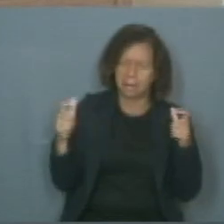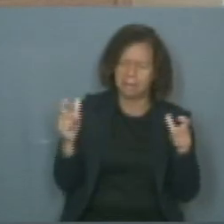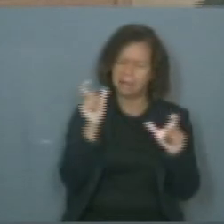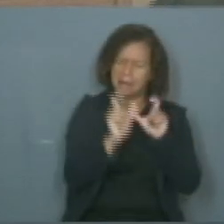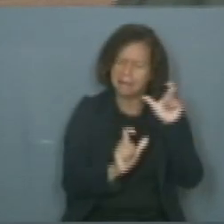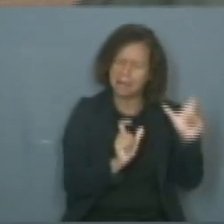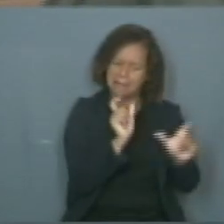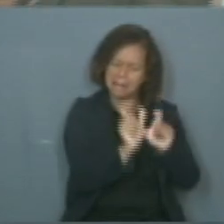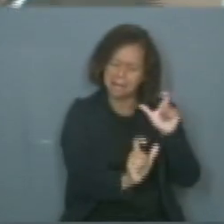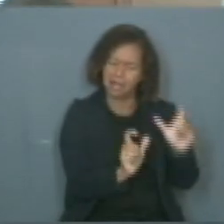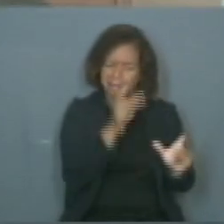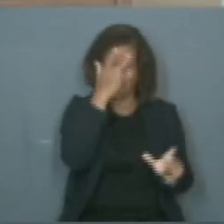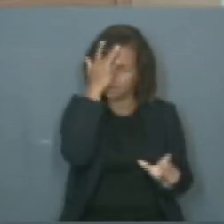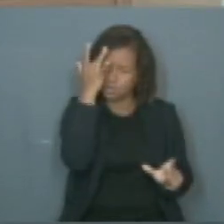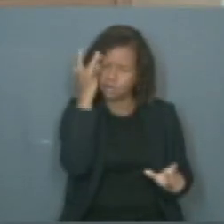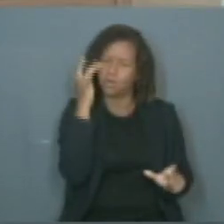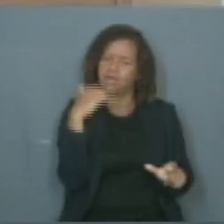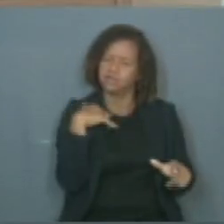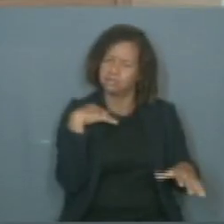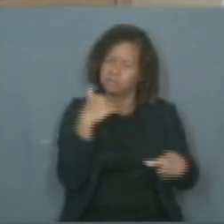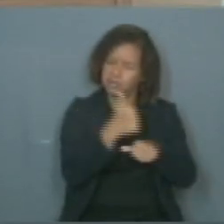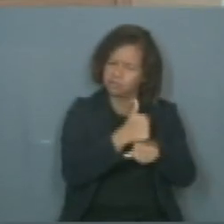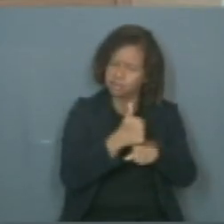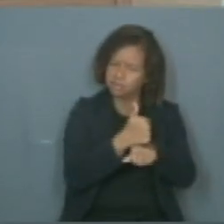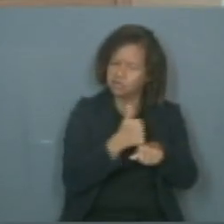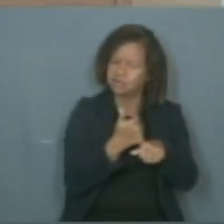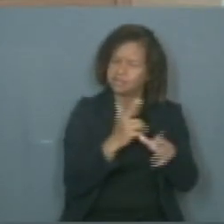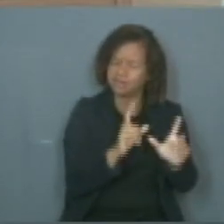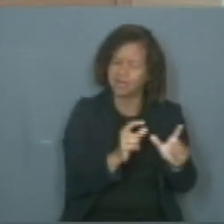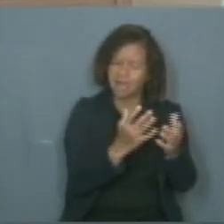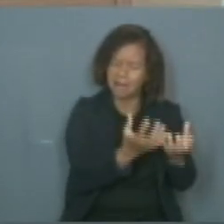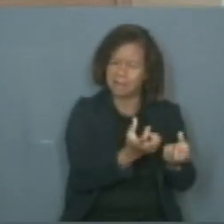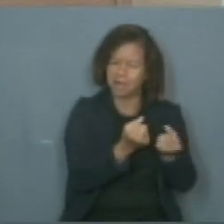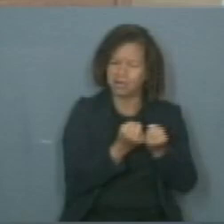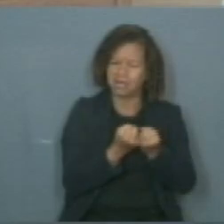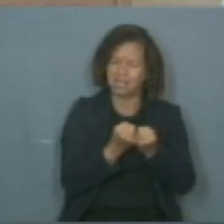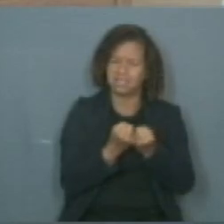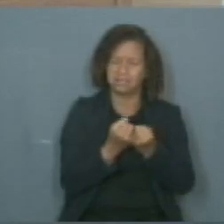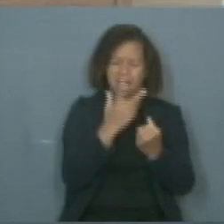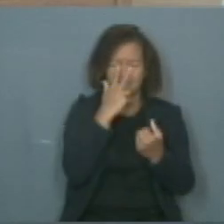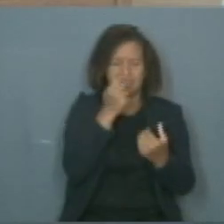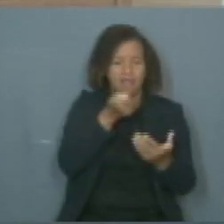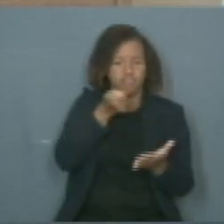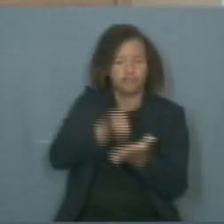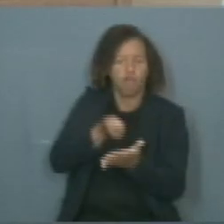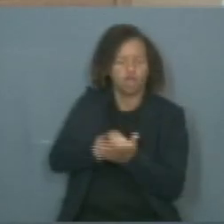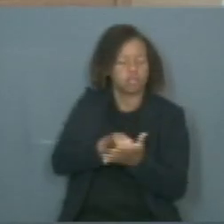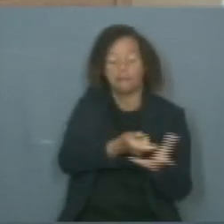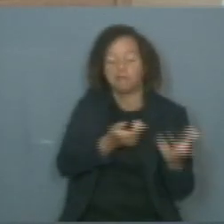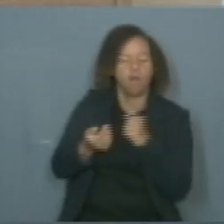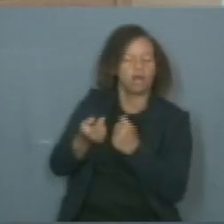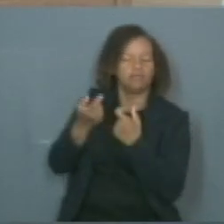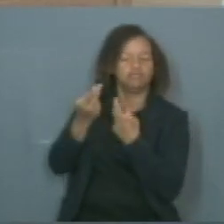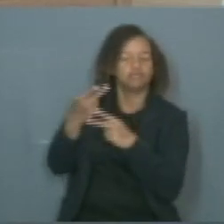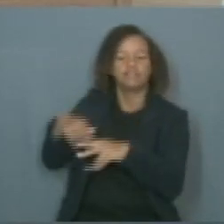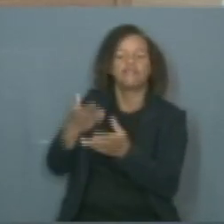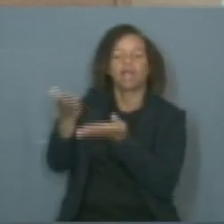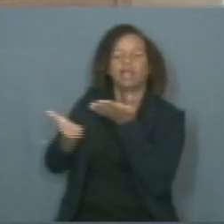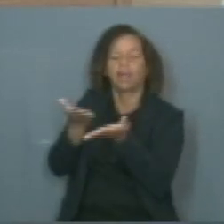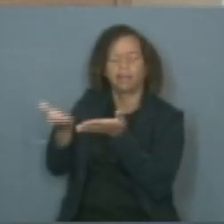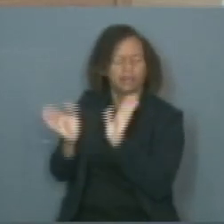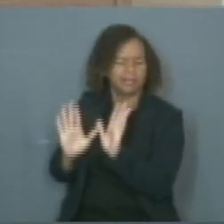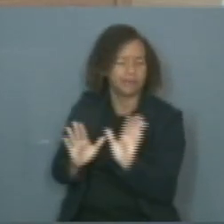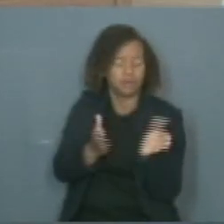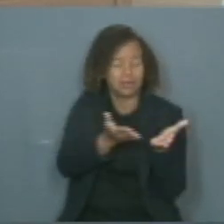por especialistas, porque trata de uma abordagem que prioriza internação compulsória e o encaminhamento para a